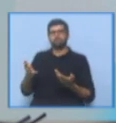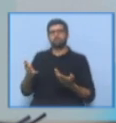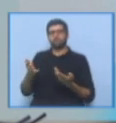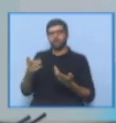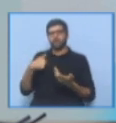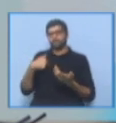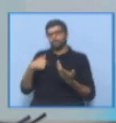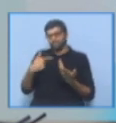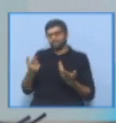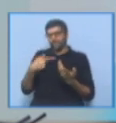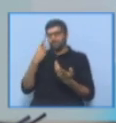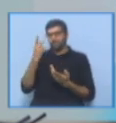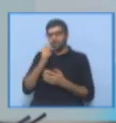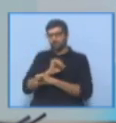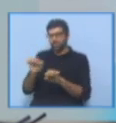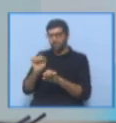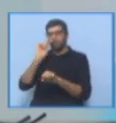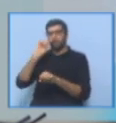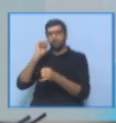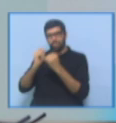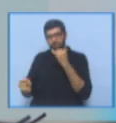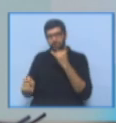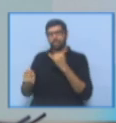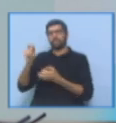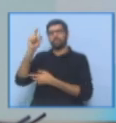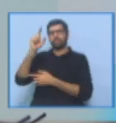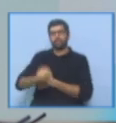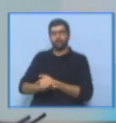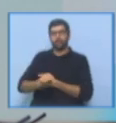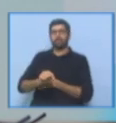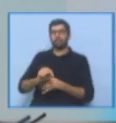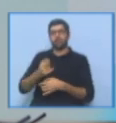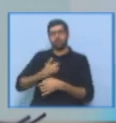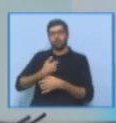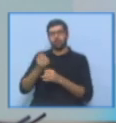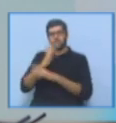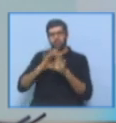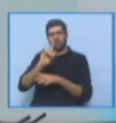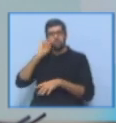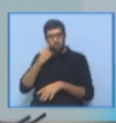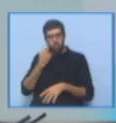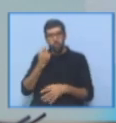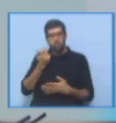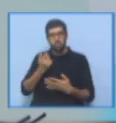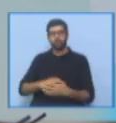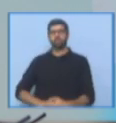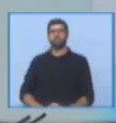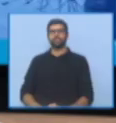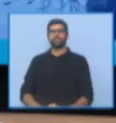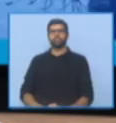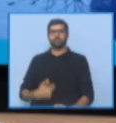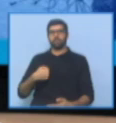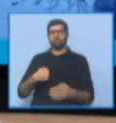enfim, coloca as suas vidas em causa, coloca também a identidade europeia em causa?